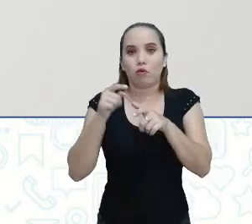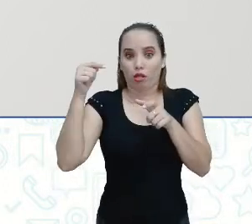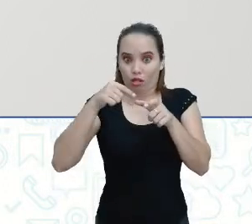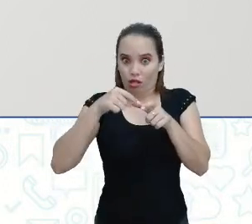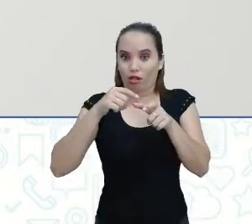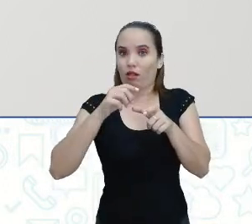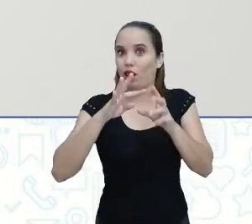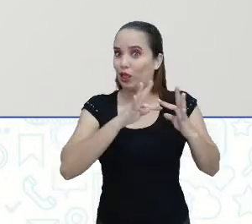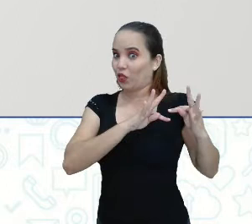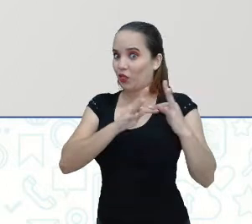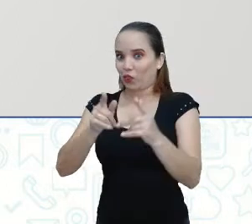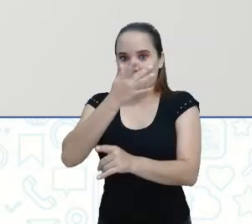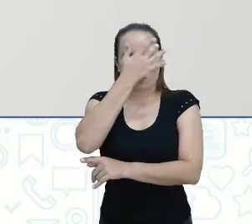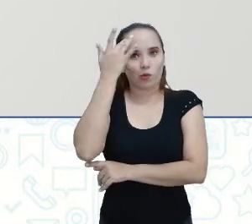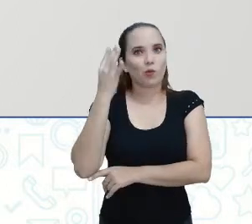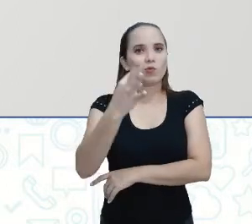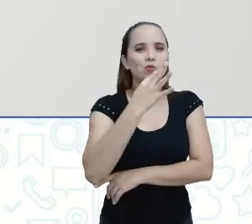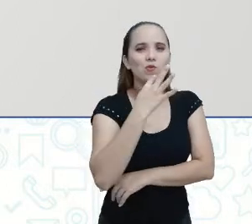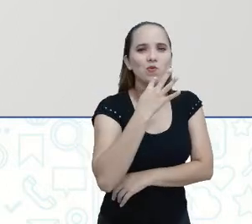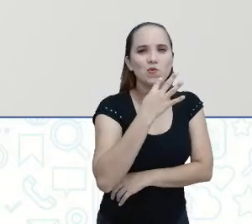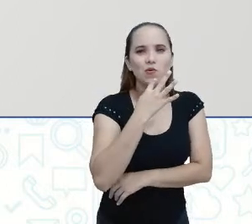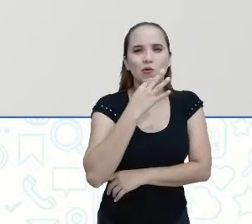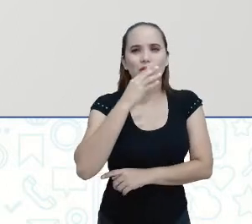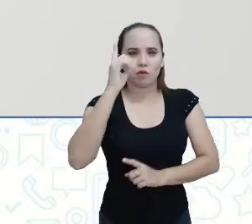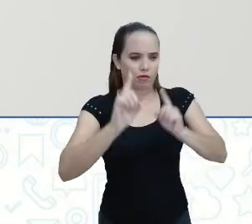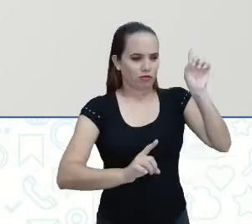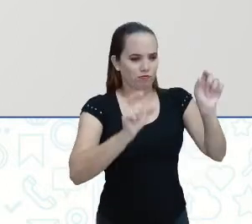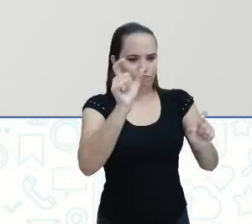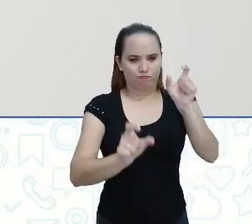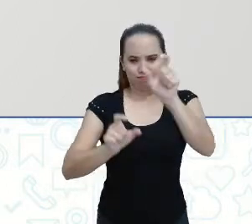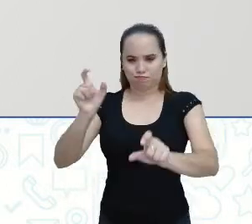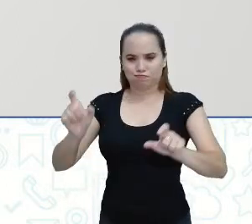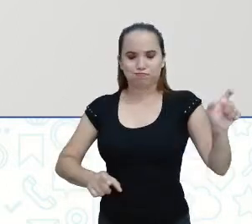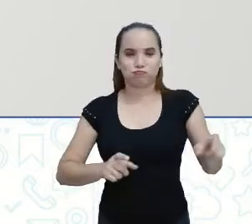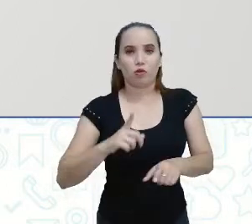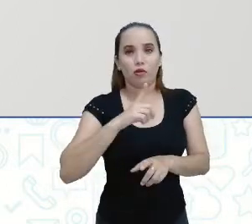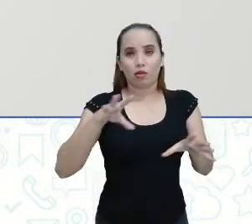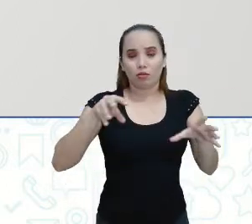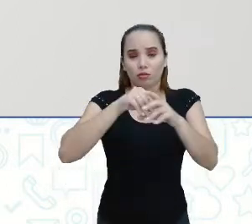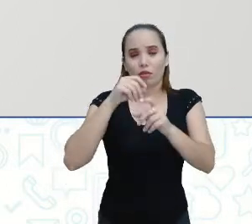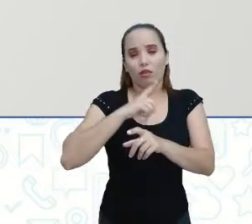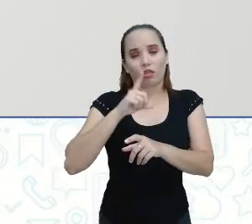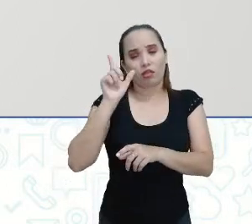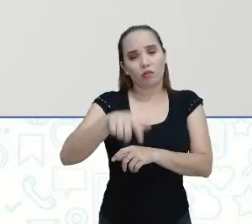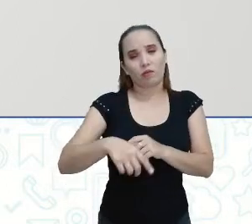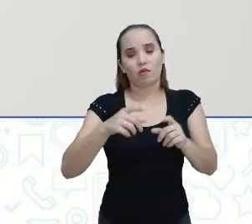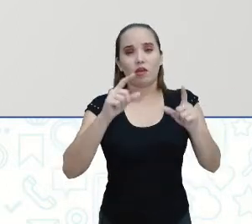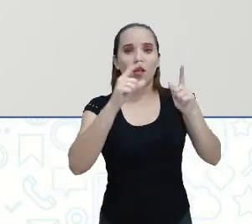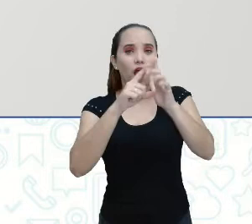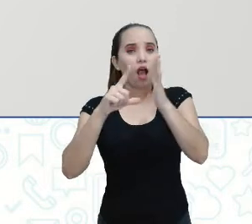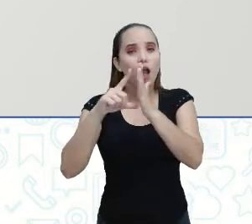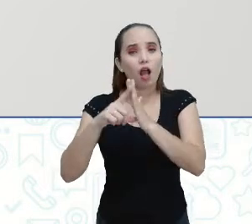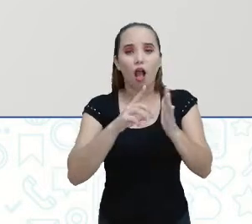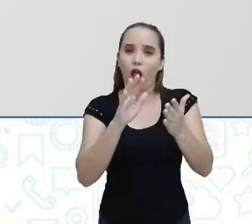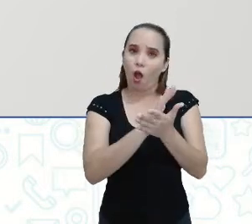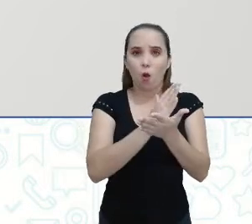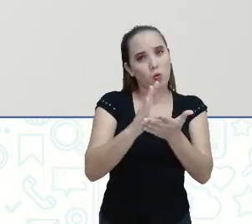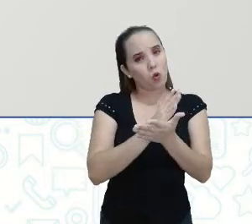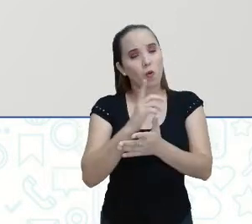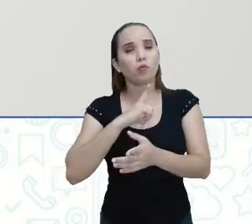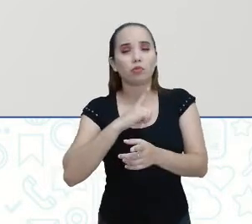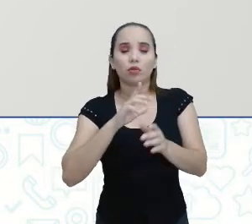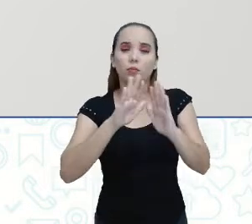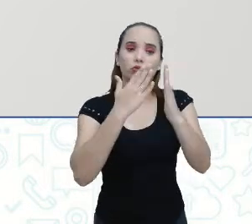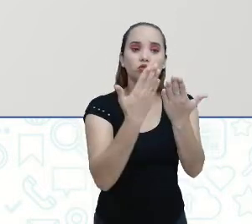conhecem. O que há na cidade se resume em praticamente algumas lojas, uma escola, uma igreja e uma